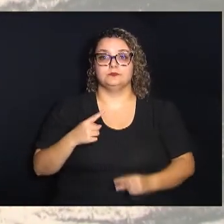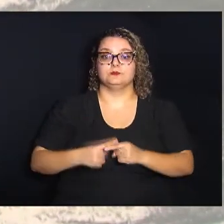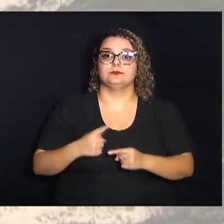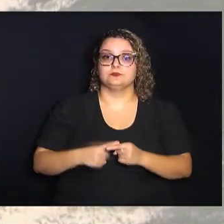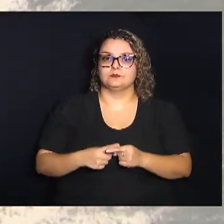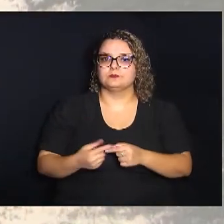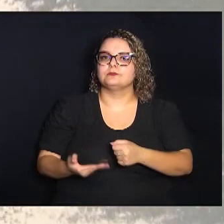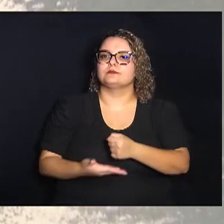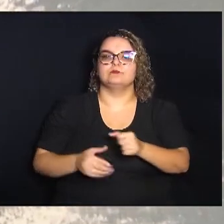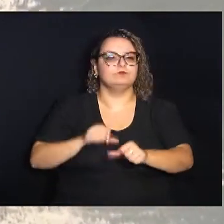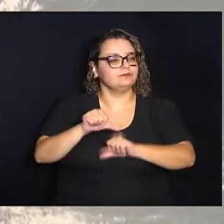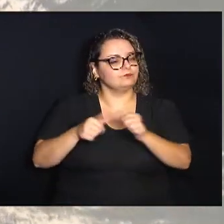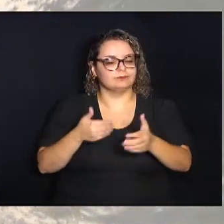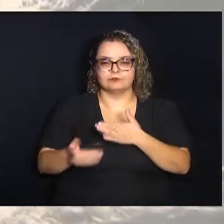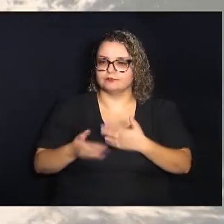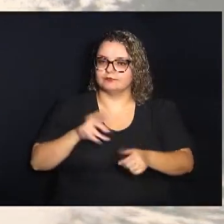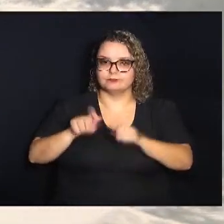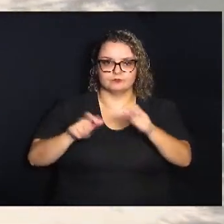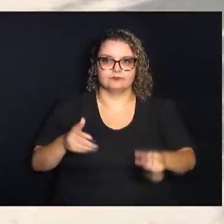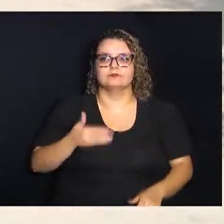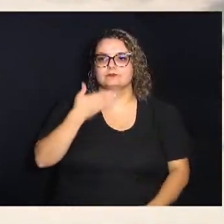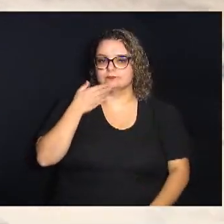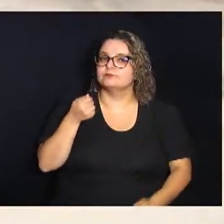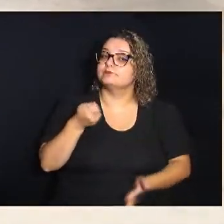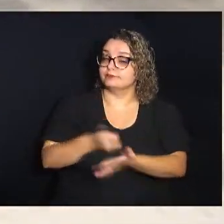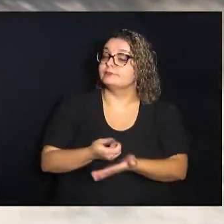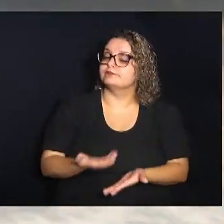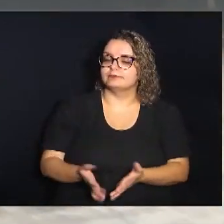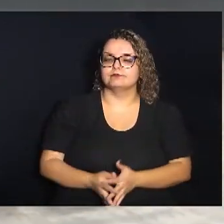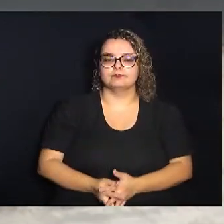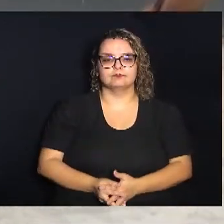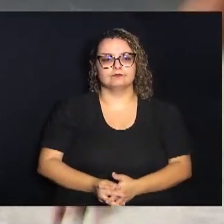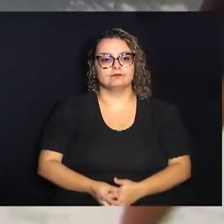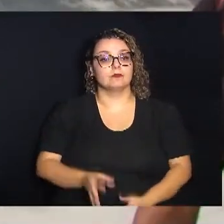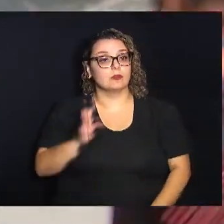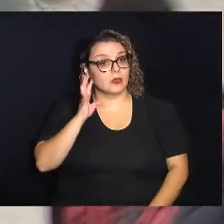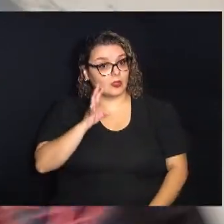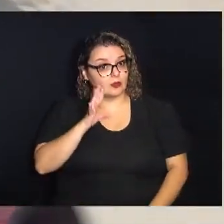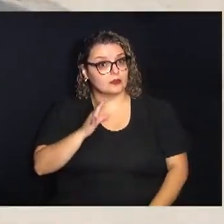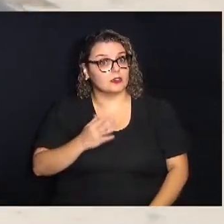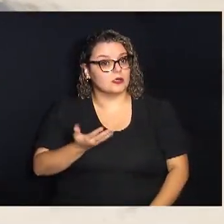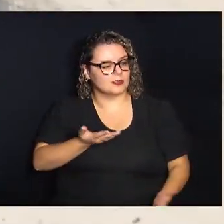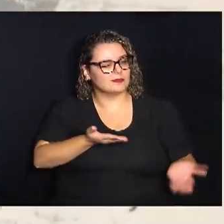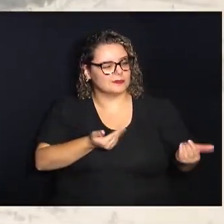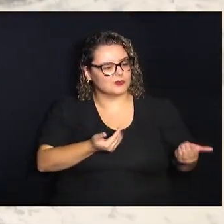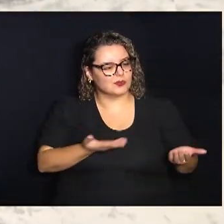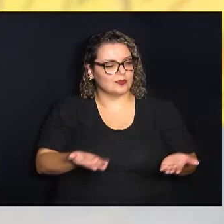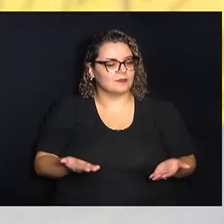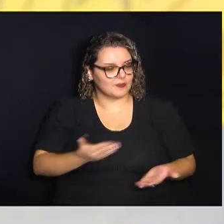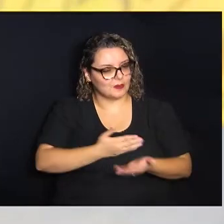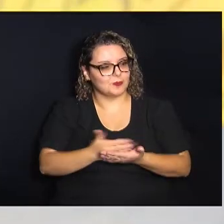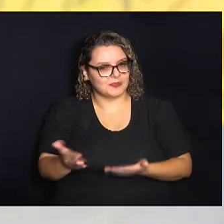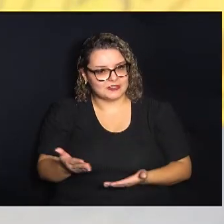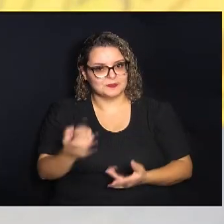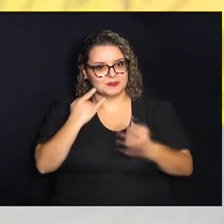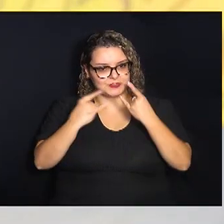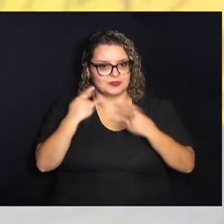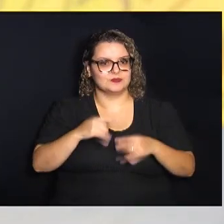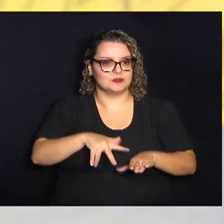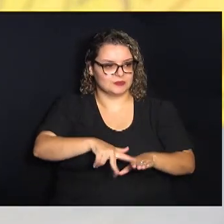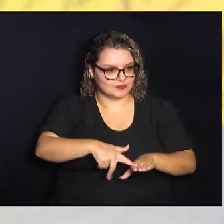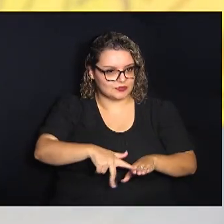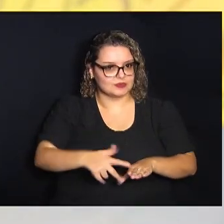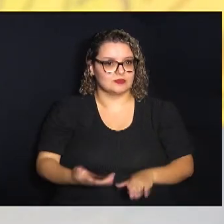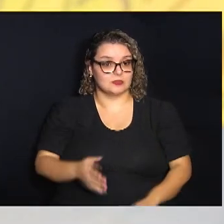que muda qualquer pessoa para melhor, eu te garanto. E o legal é que tem muita molecadinha agora se interessando pelo skate